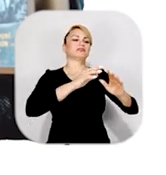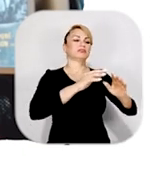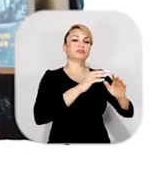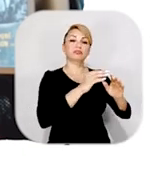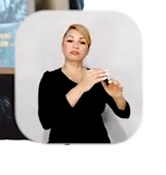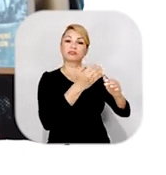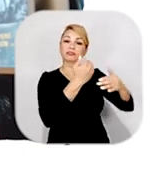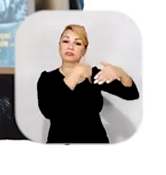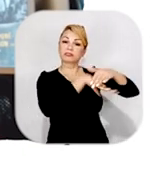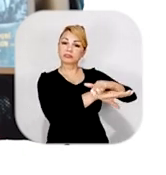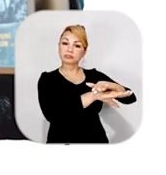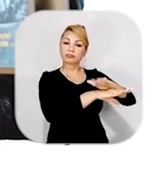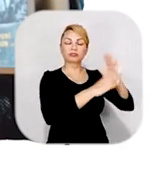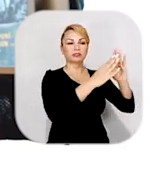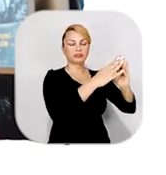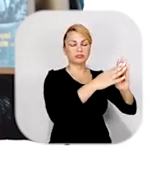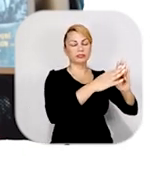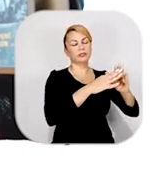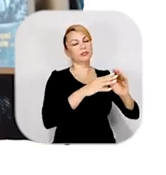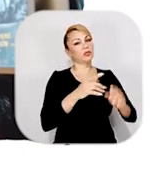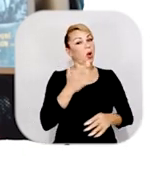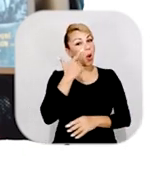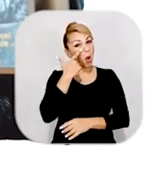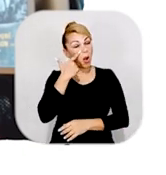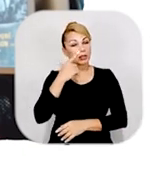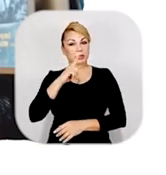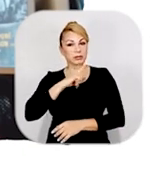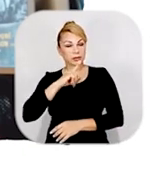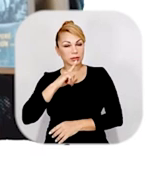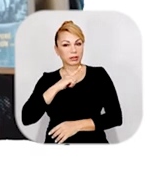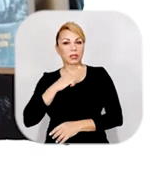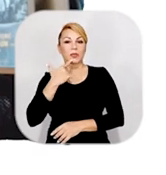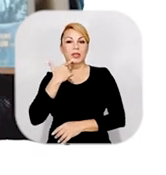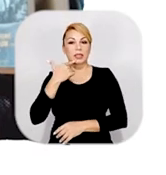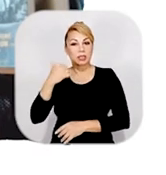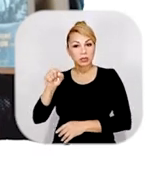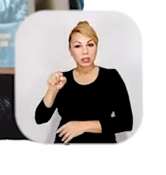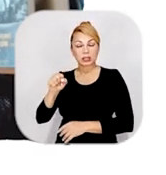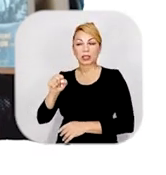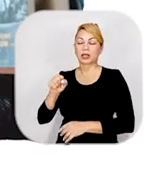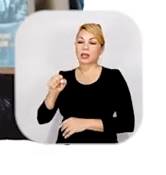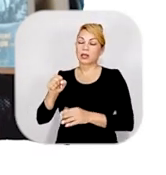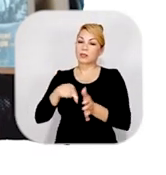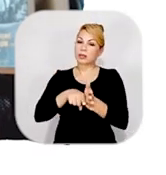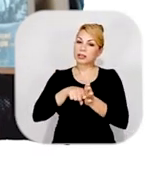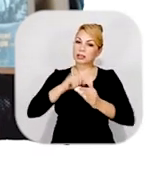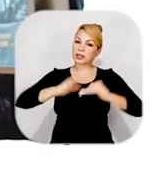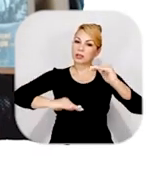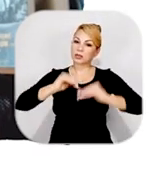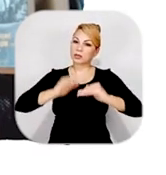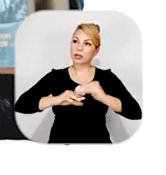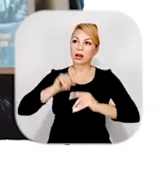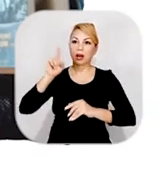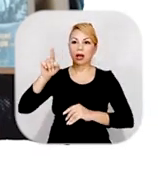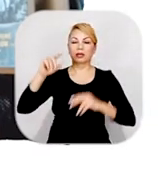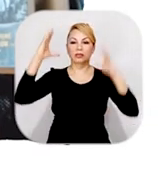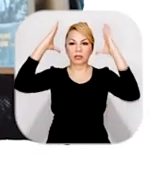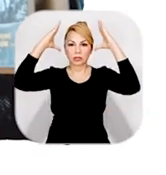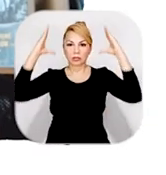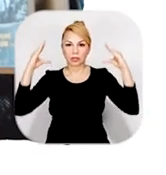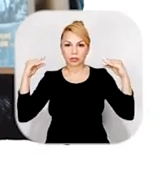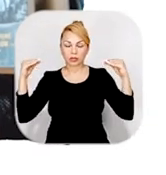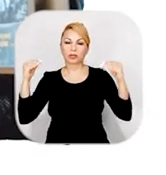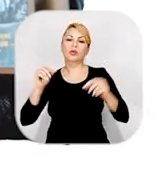uma linguista da Holanda que tem acesso a essa família, você pode entrar em contato com ela,